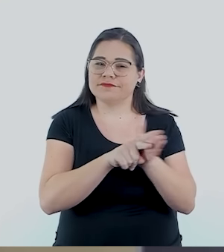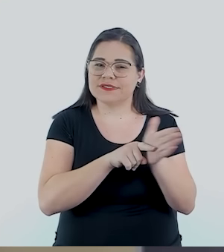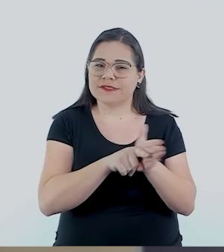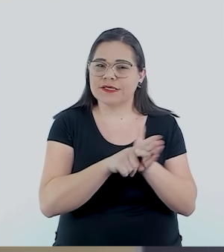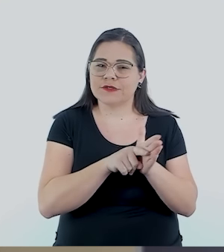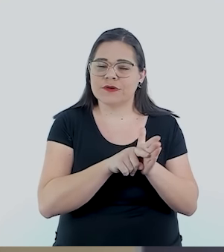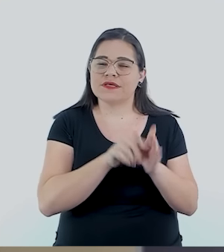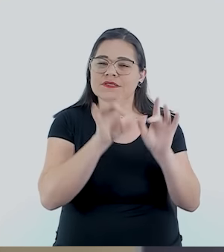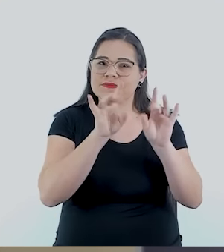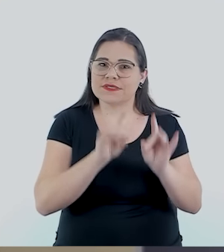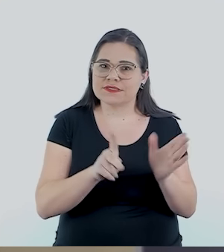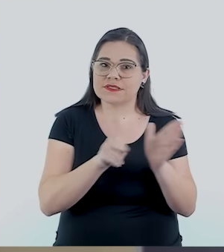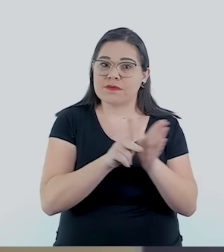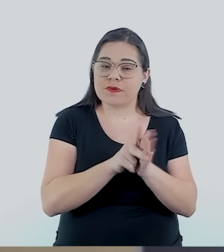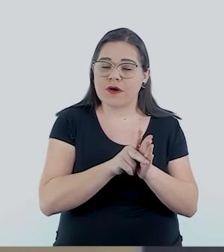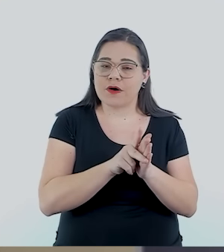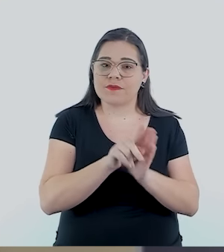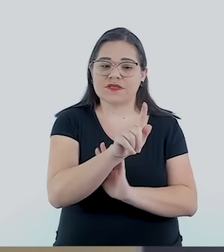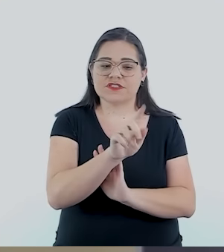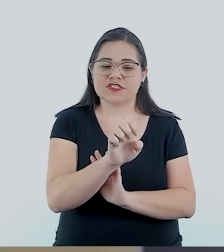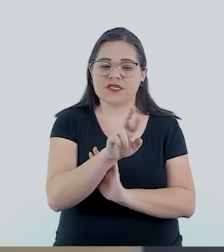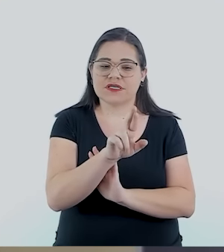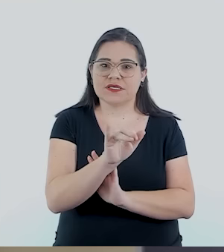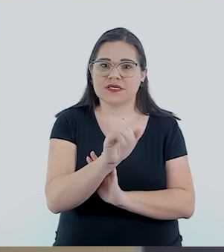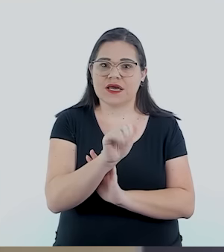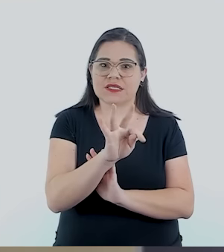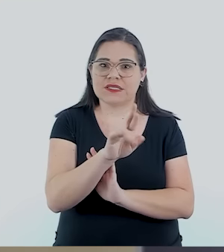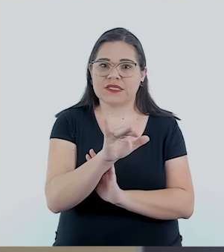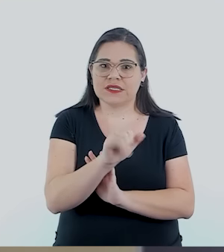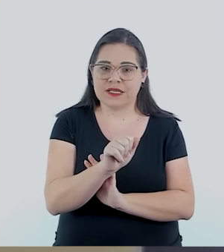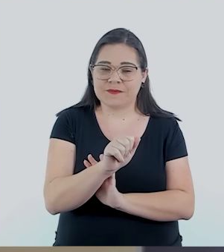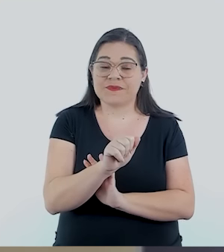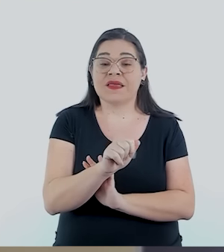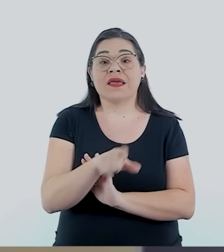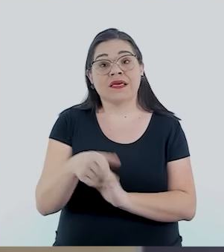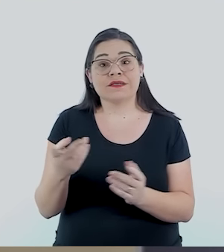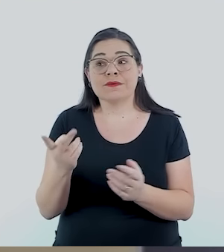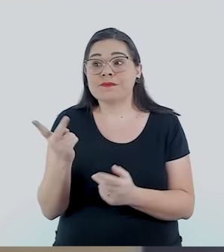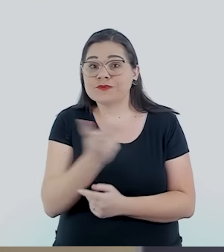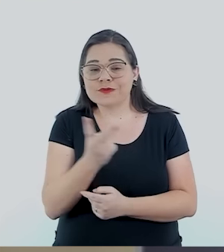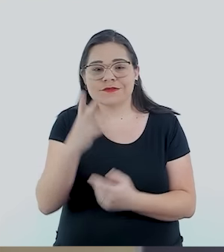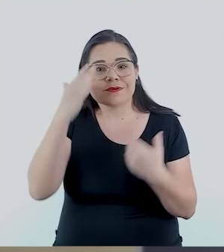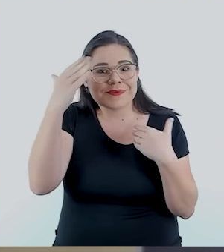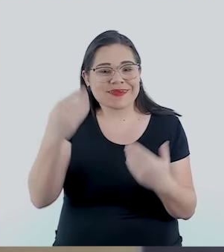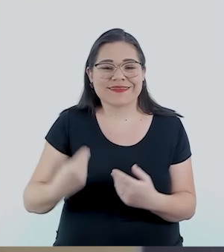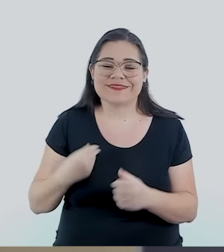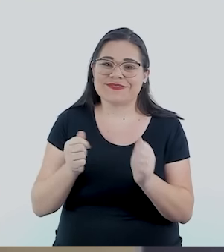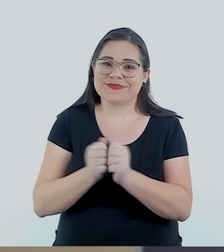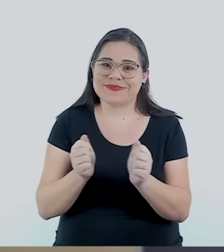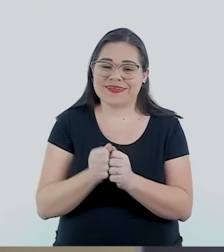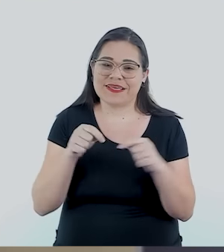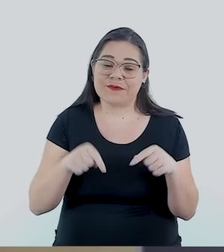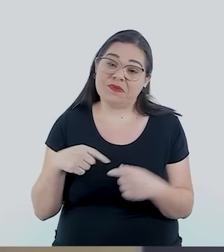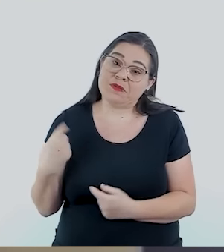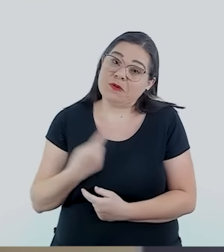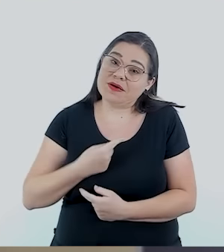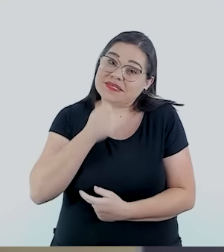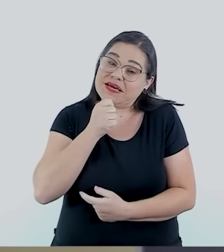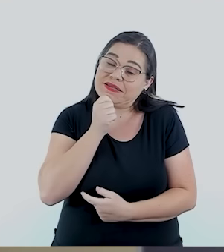fundadora da Beyond age bem-vindos muito obrigada por estarem conosco né a gente aqui não é ainda